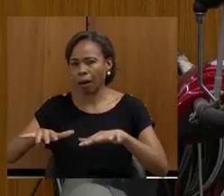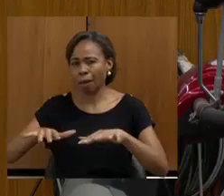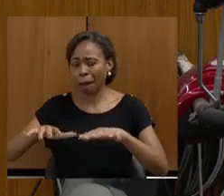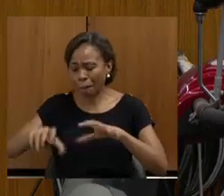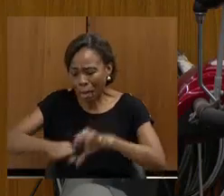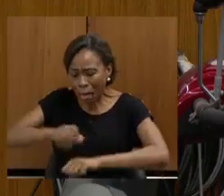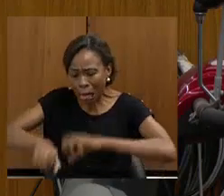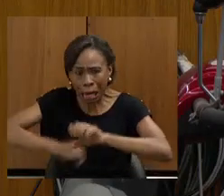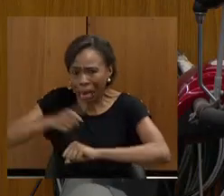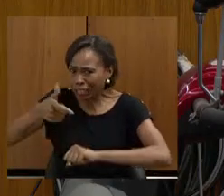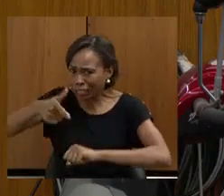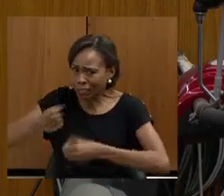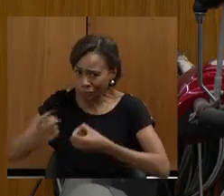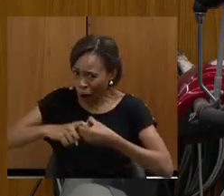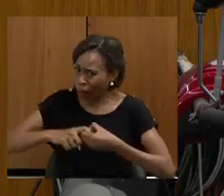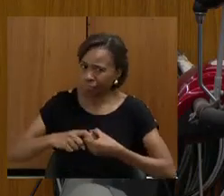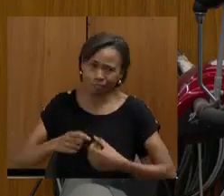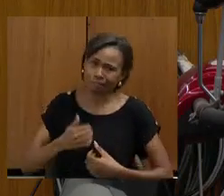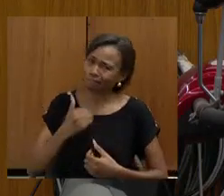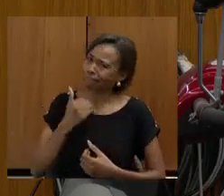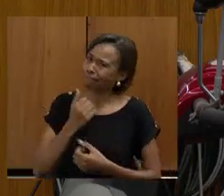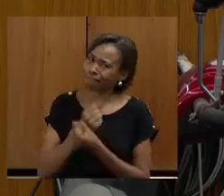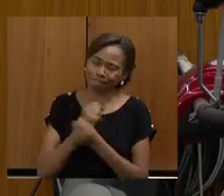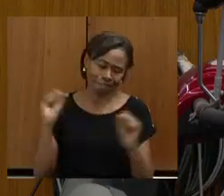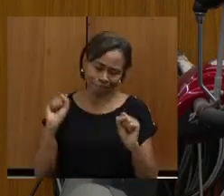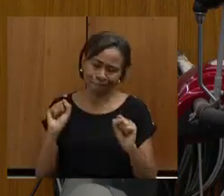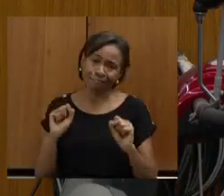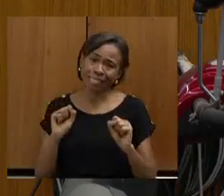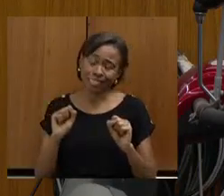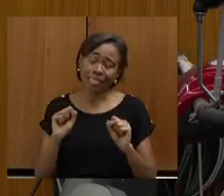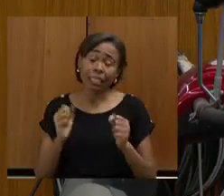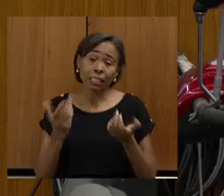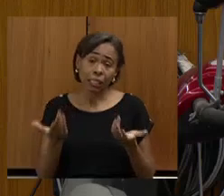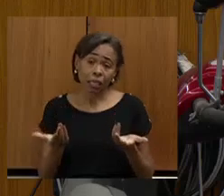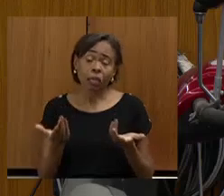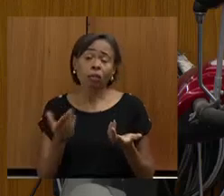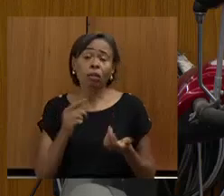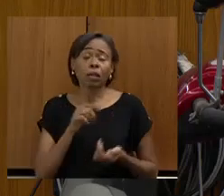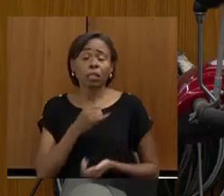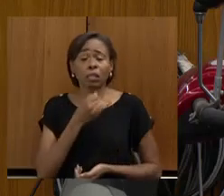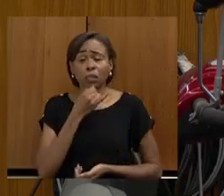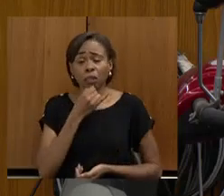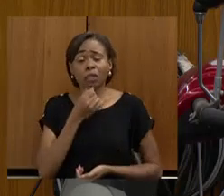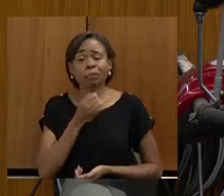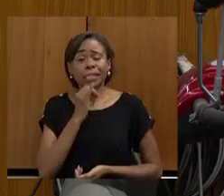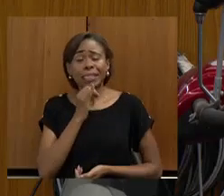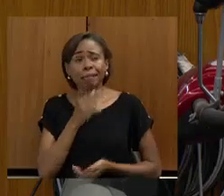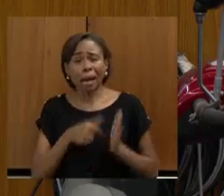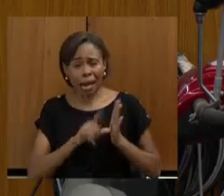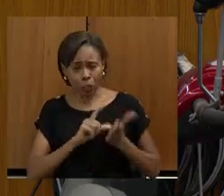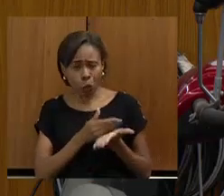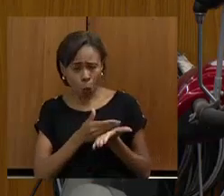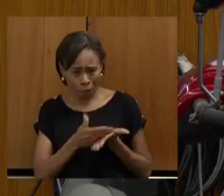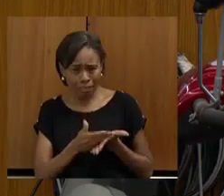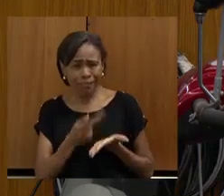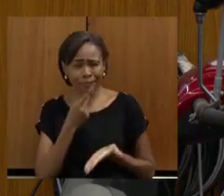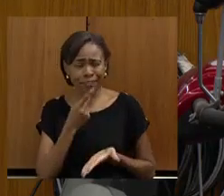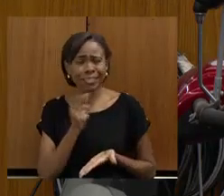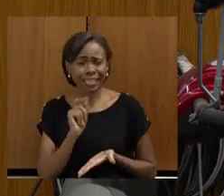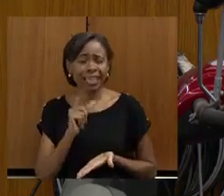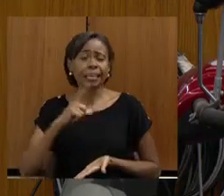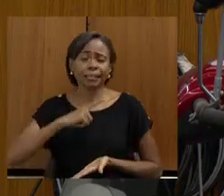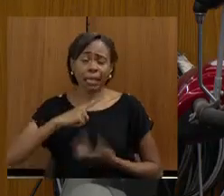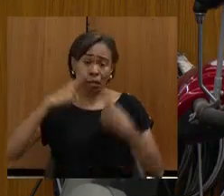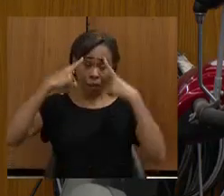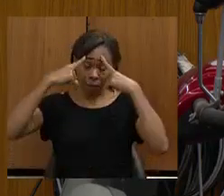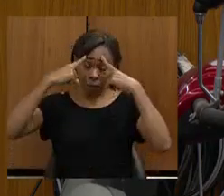Então, eu acho que é muito triste, igual foi falado na abertura da mesa, que a gente tem casos de violência lá de trás, que